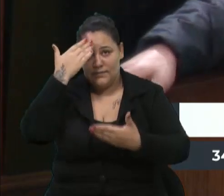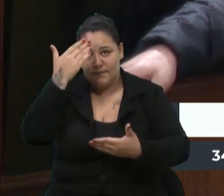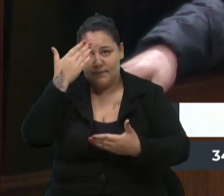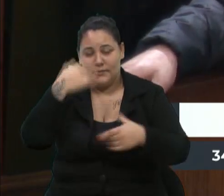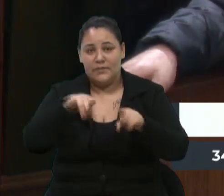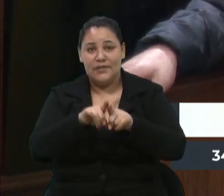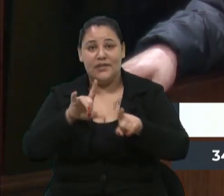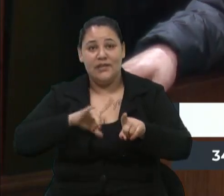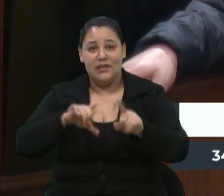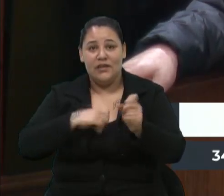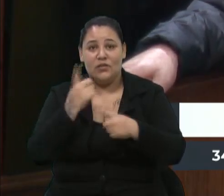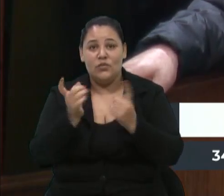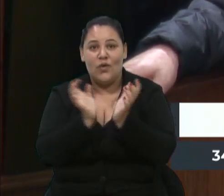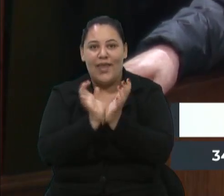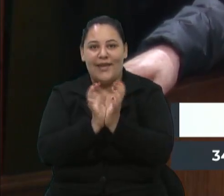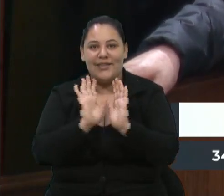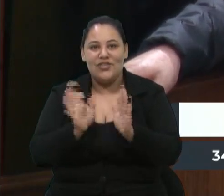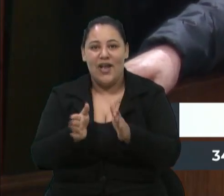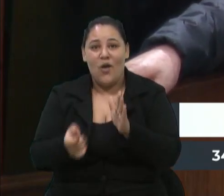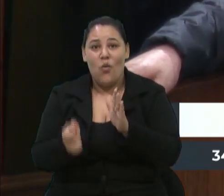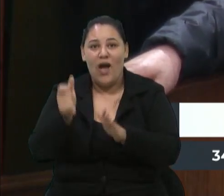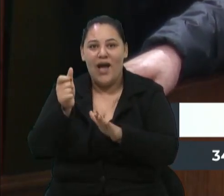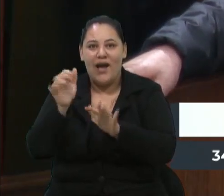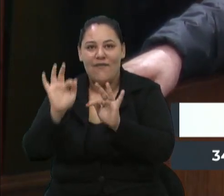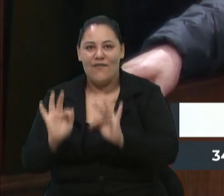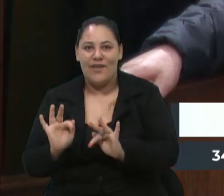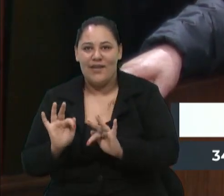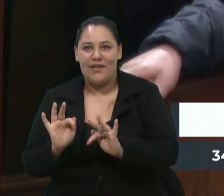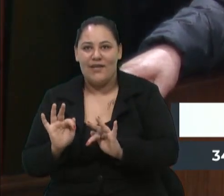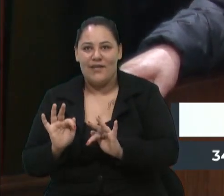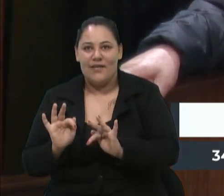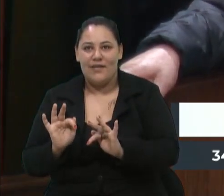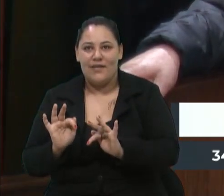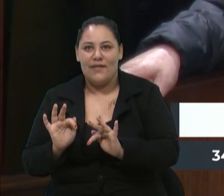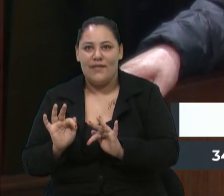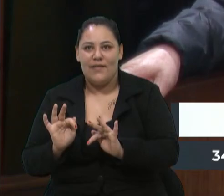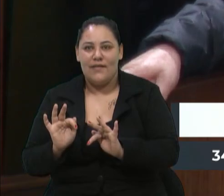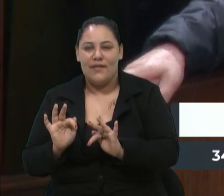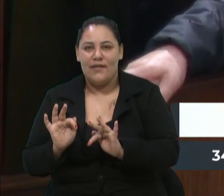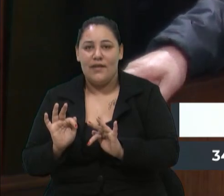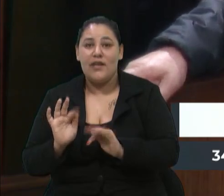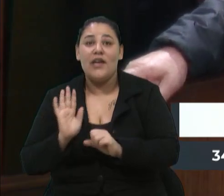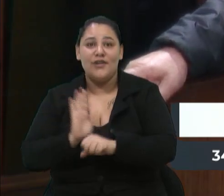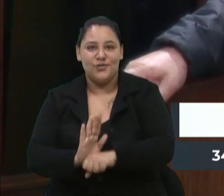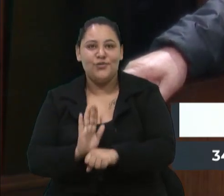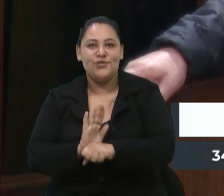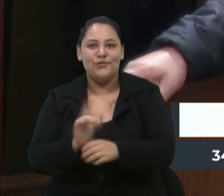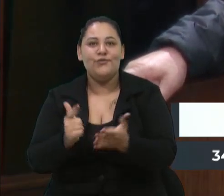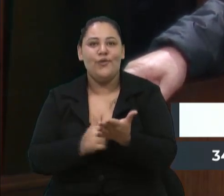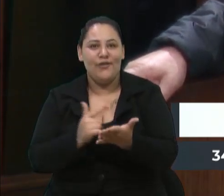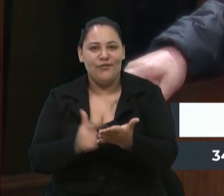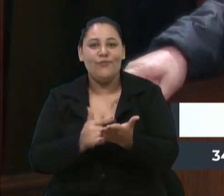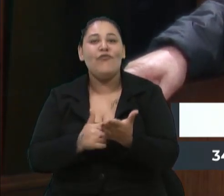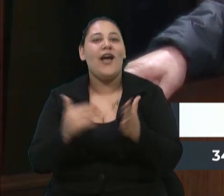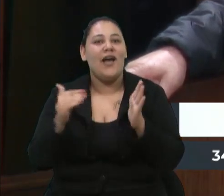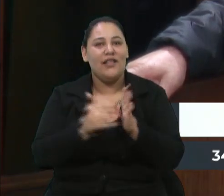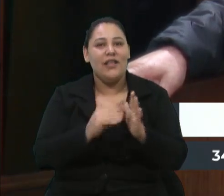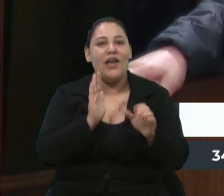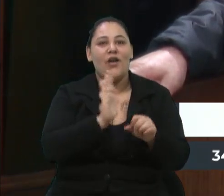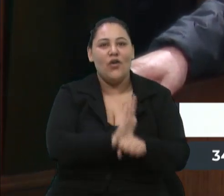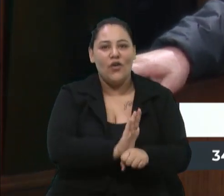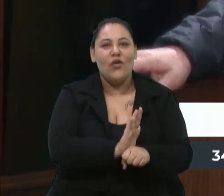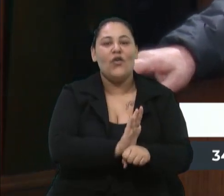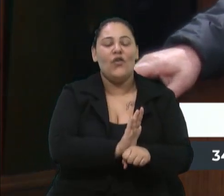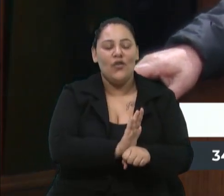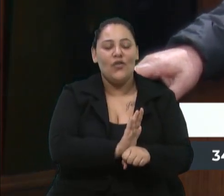frente, ali na universidade, que deram o livro para ele e continuam dando até hoje. Continuam dando o livro, ajudando ele